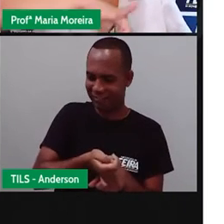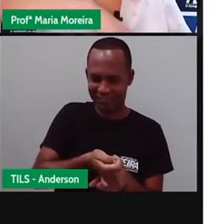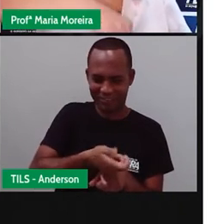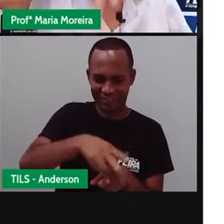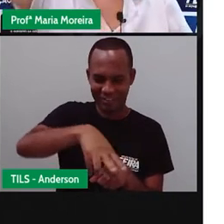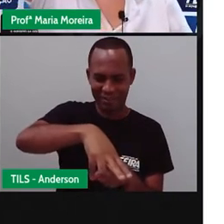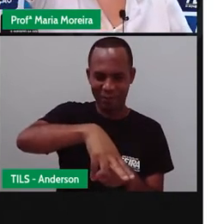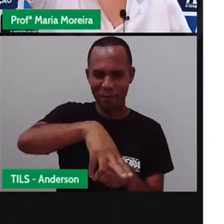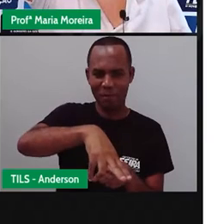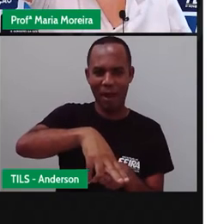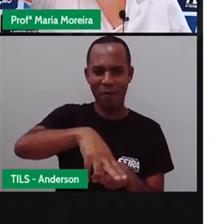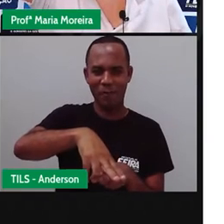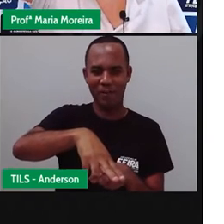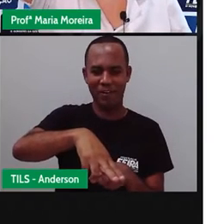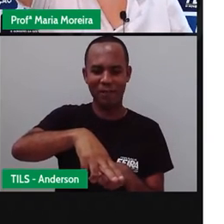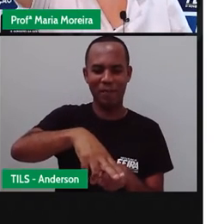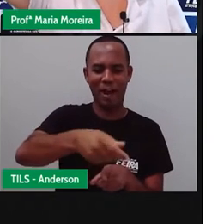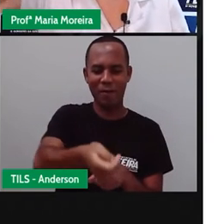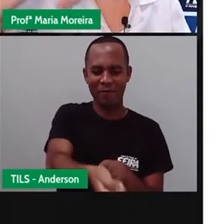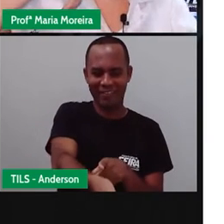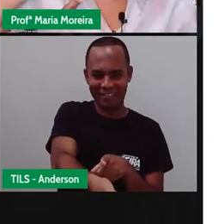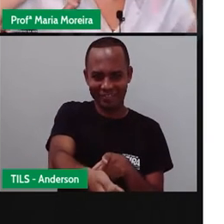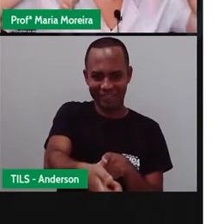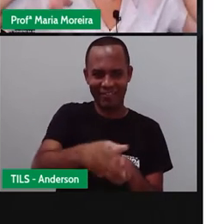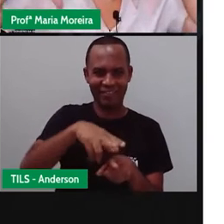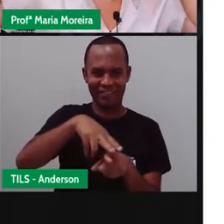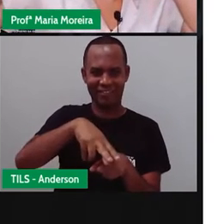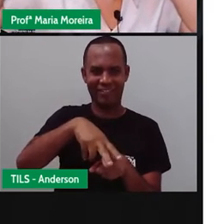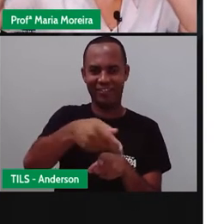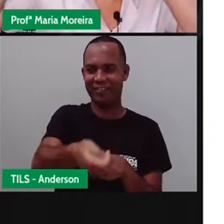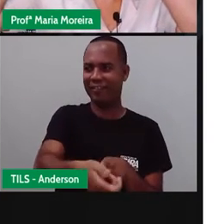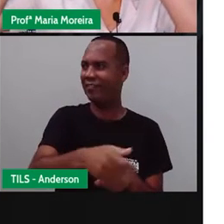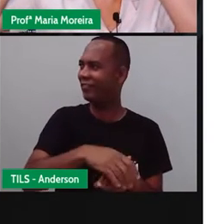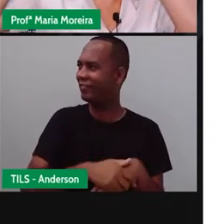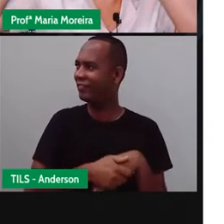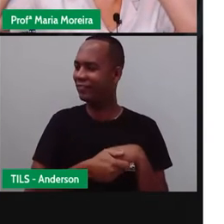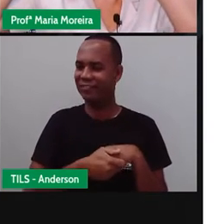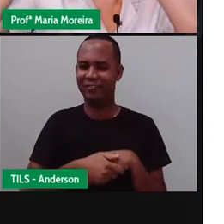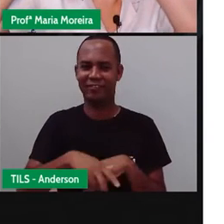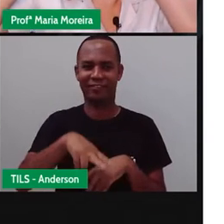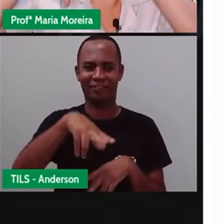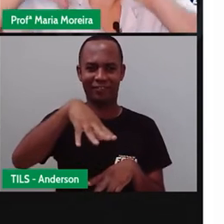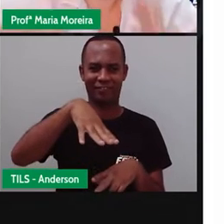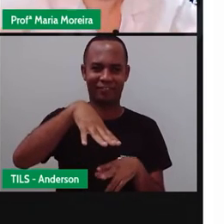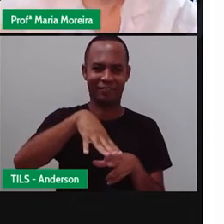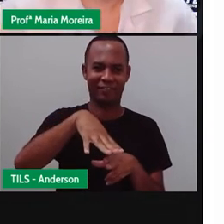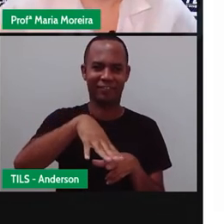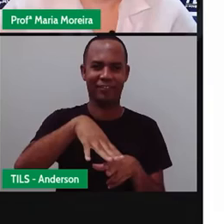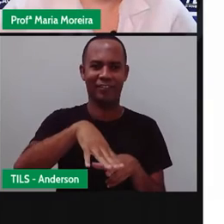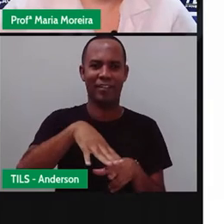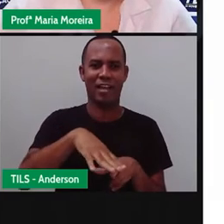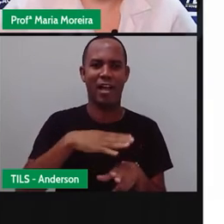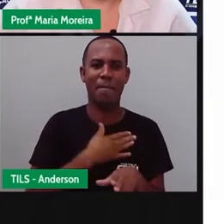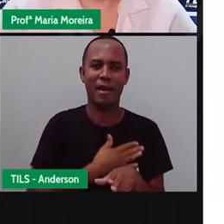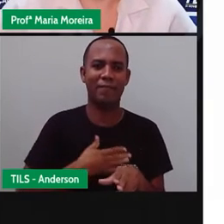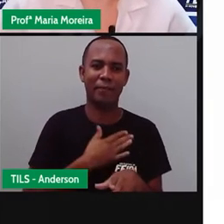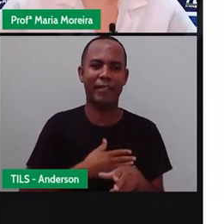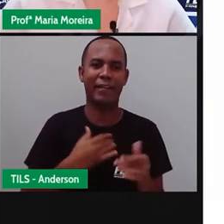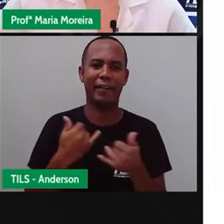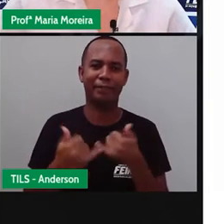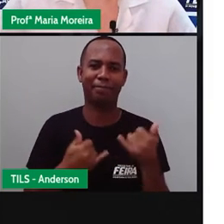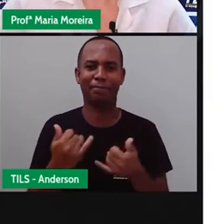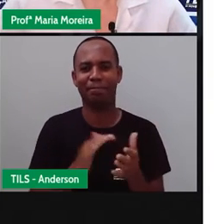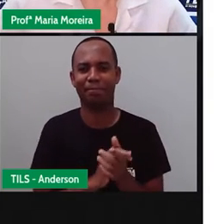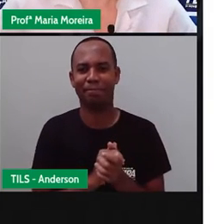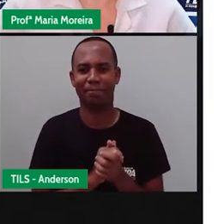good que você mede com um palmo e isso Bem lembrado Anderson e aí se usa o Paulo também como que como medida